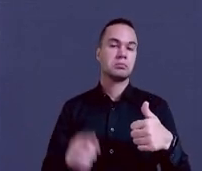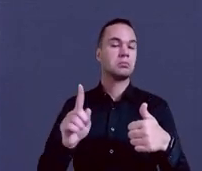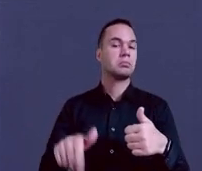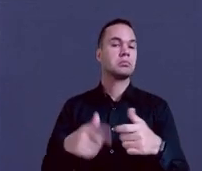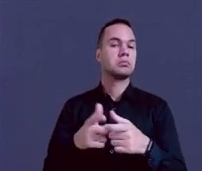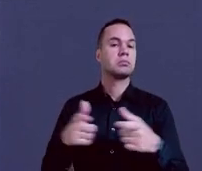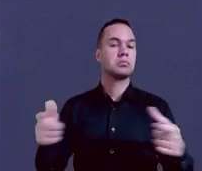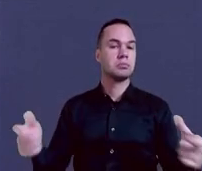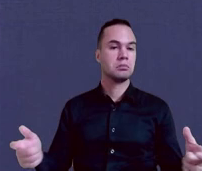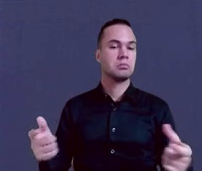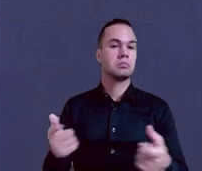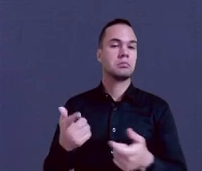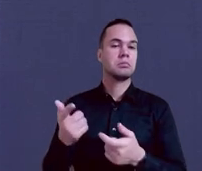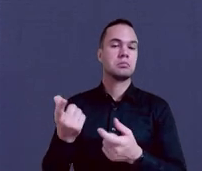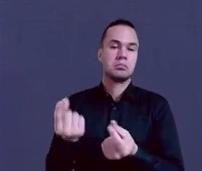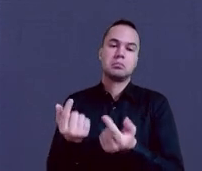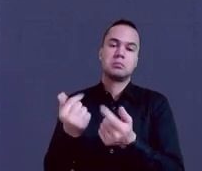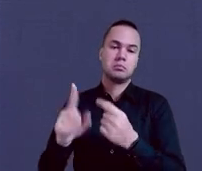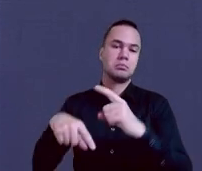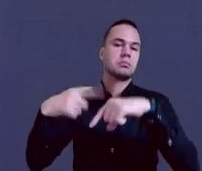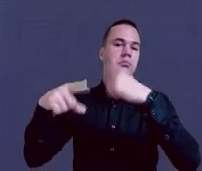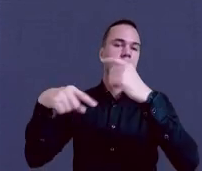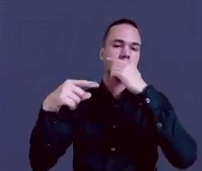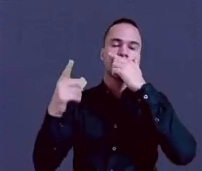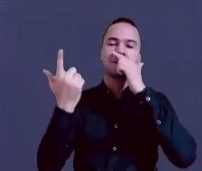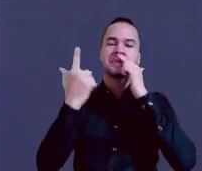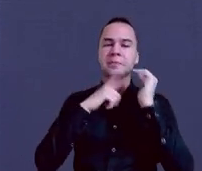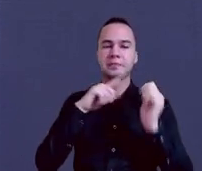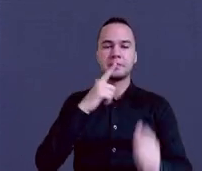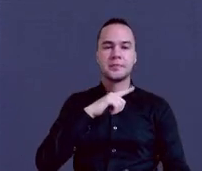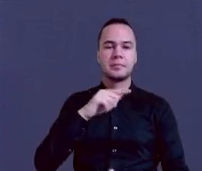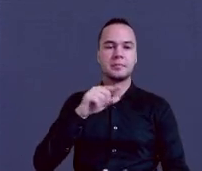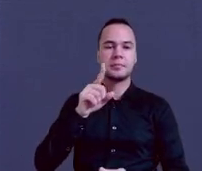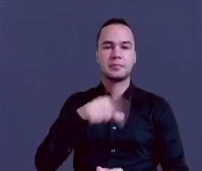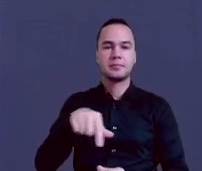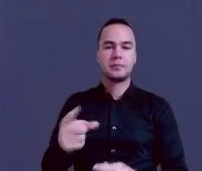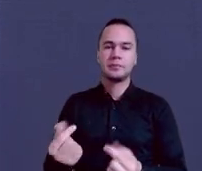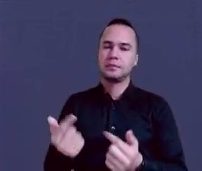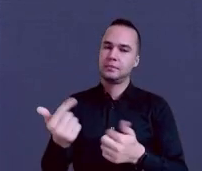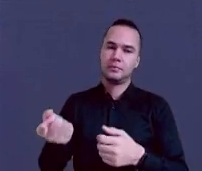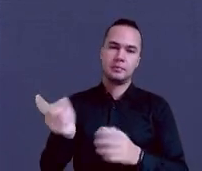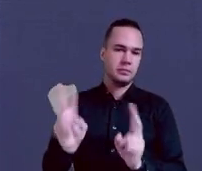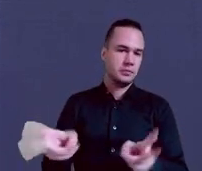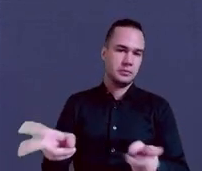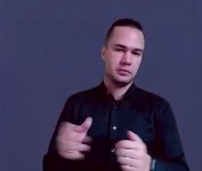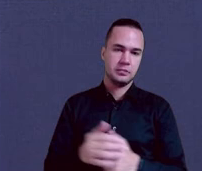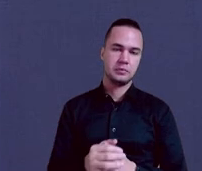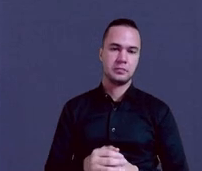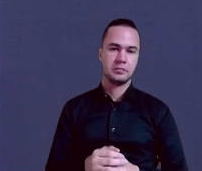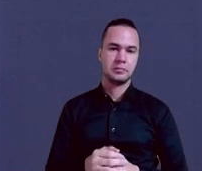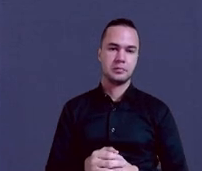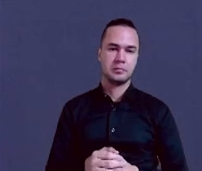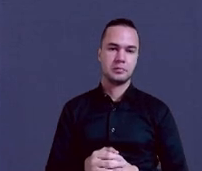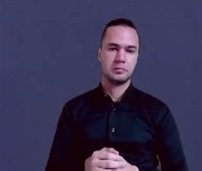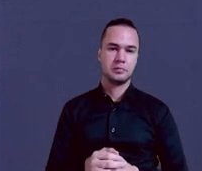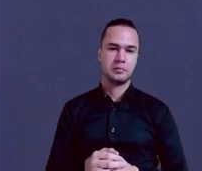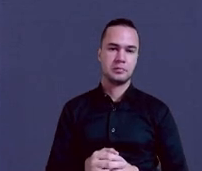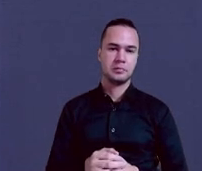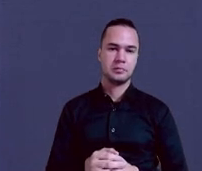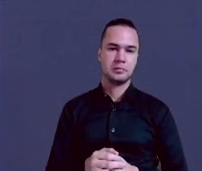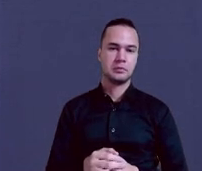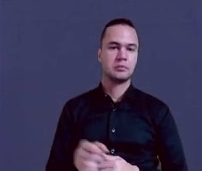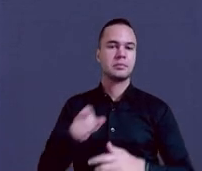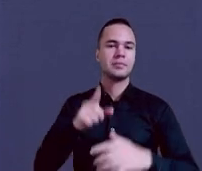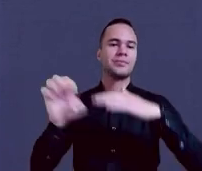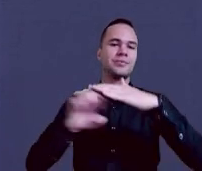e tem conseguido preservar esse Capital até hoje eu imagino que essas companhias